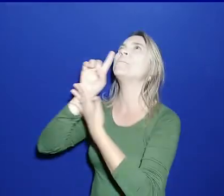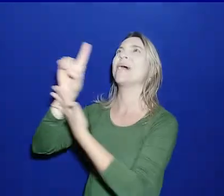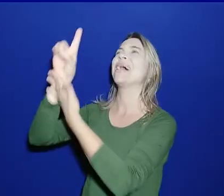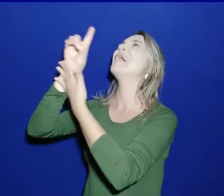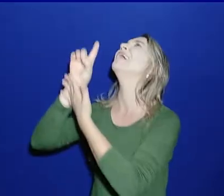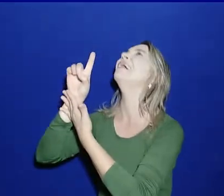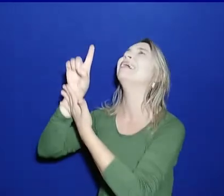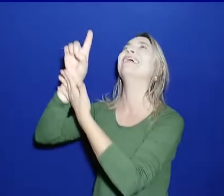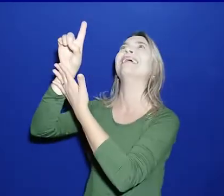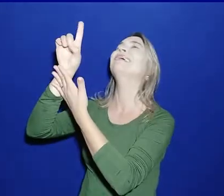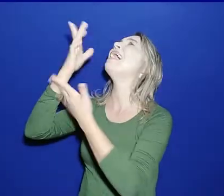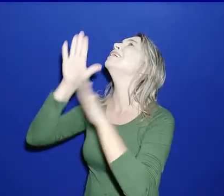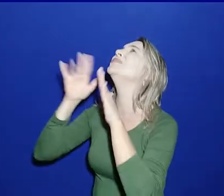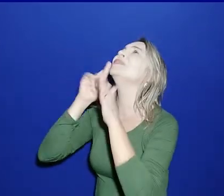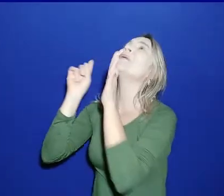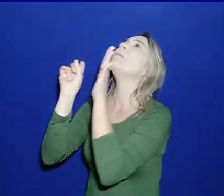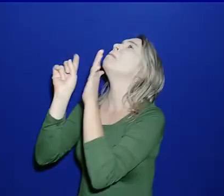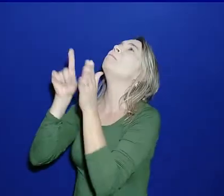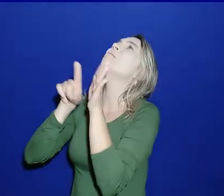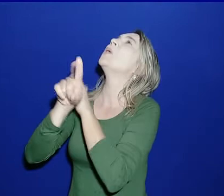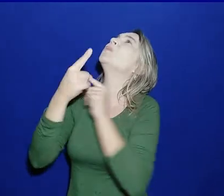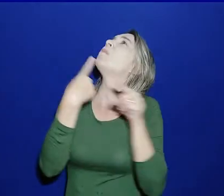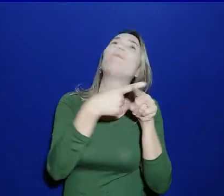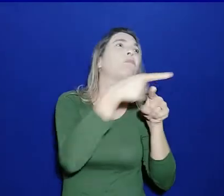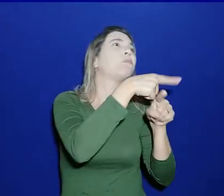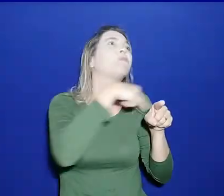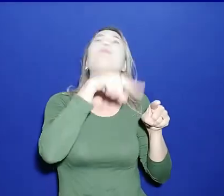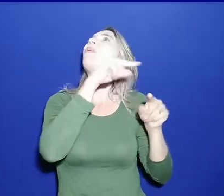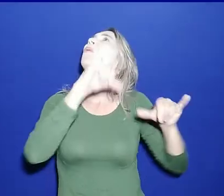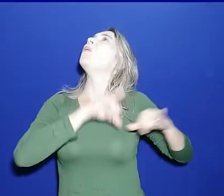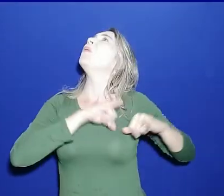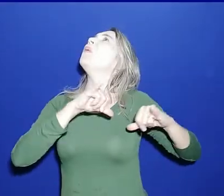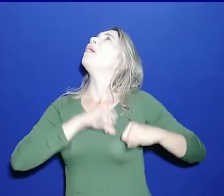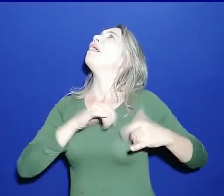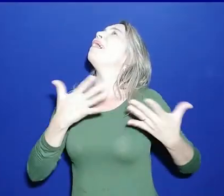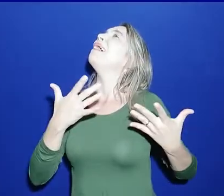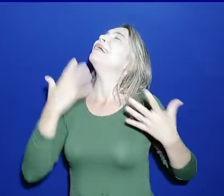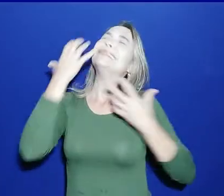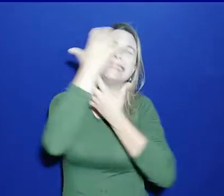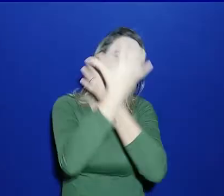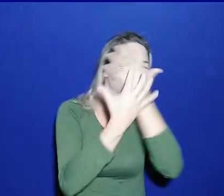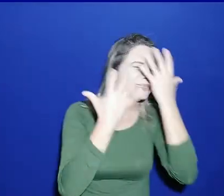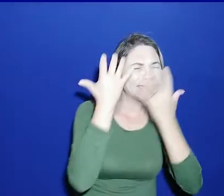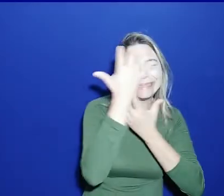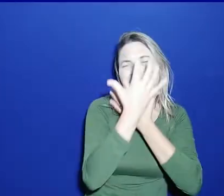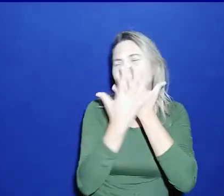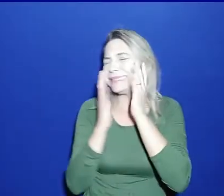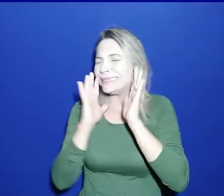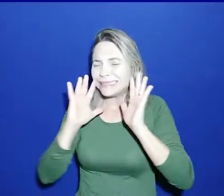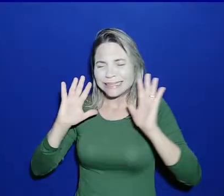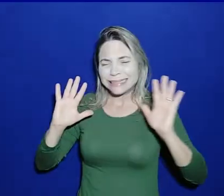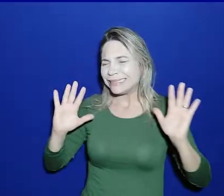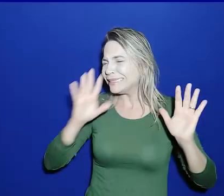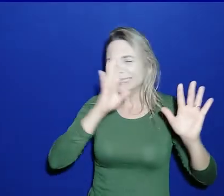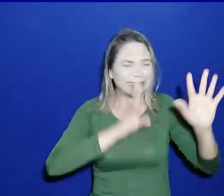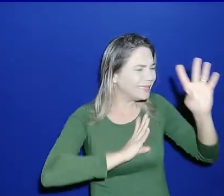Por que, ó Pai? Por que, ó Pai? Tantas dúvidas vêm